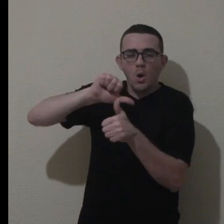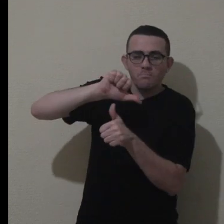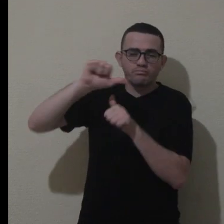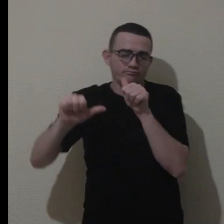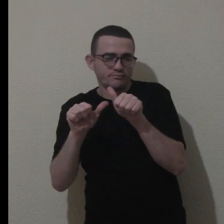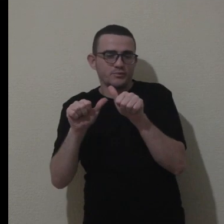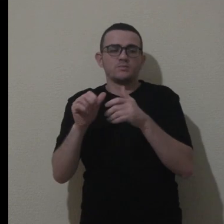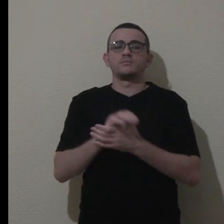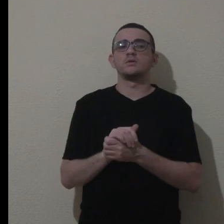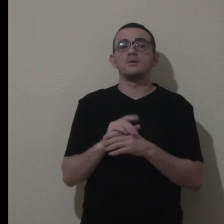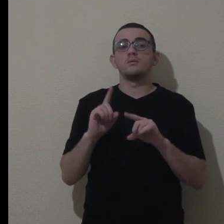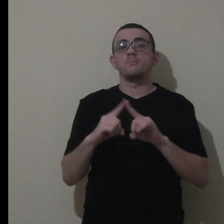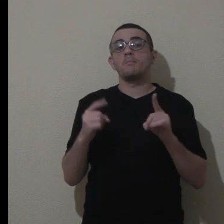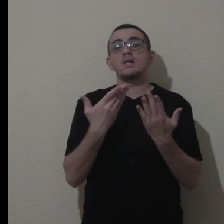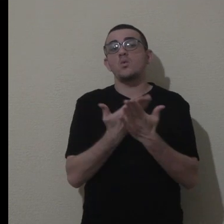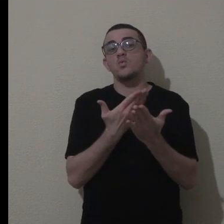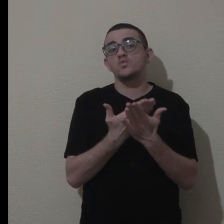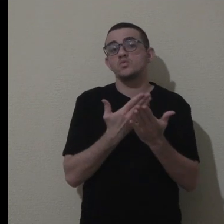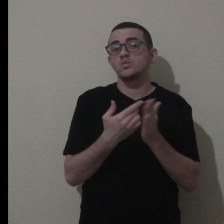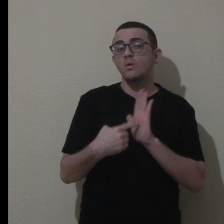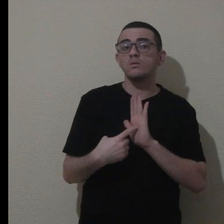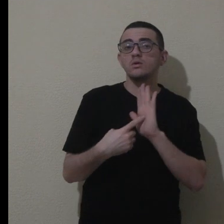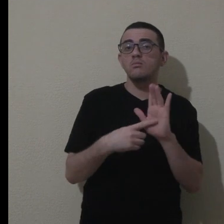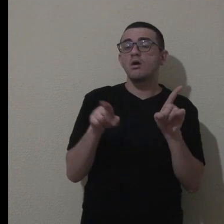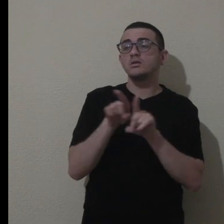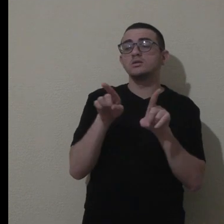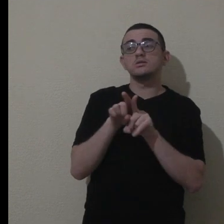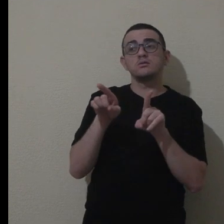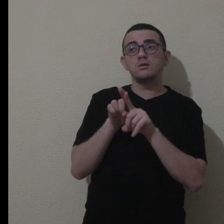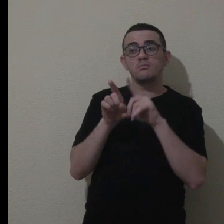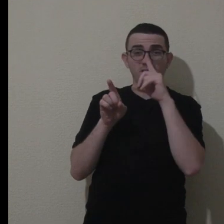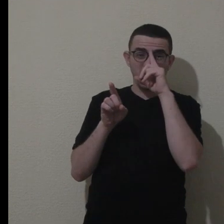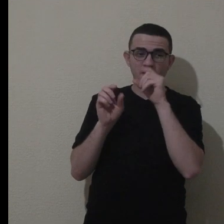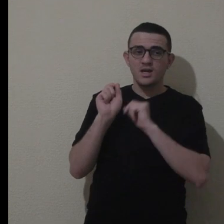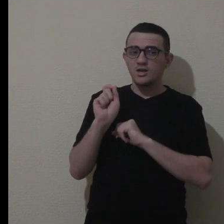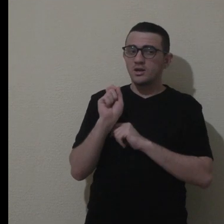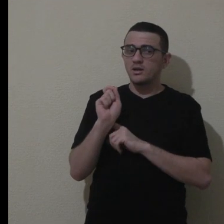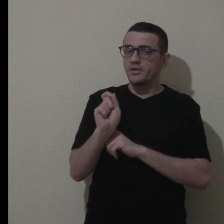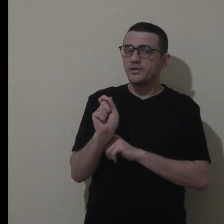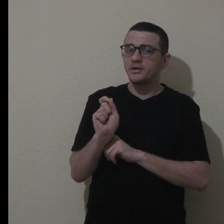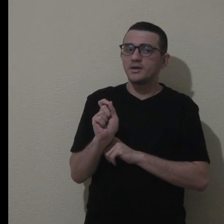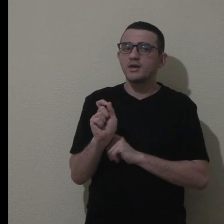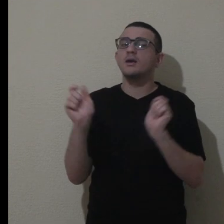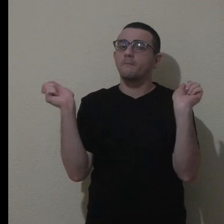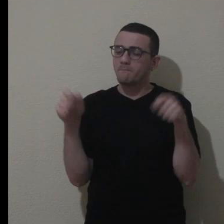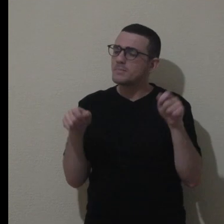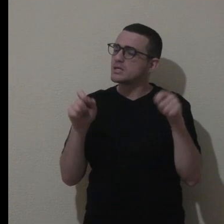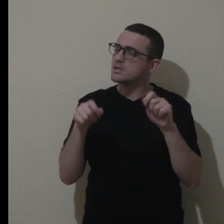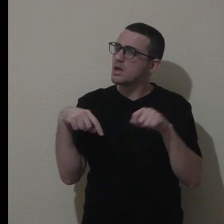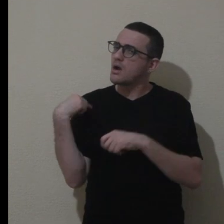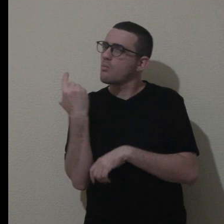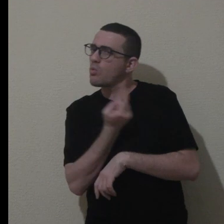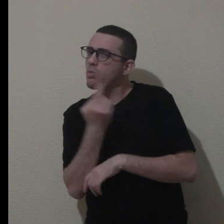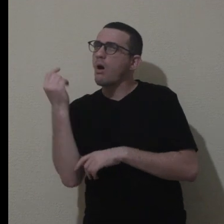mais diferenciada. Mas é um estudo que não deixa de trazer um pensamento de que